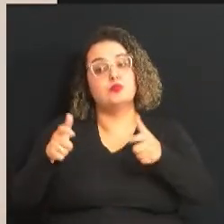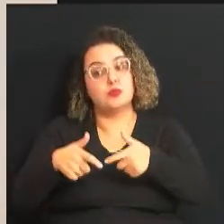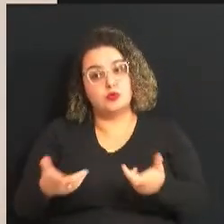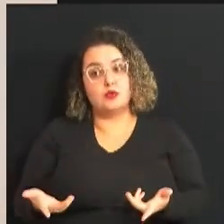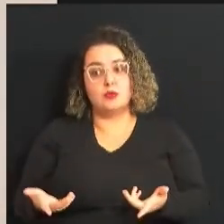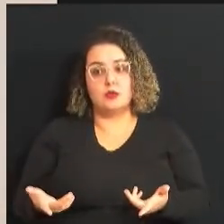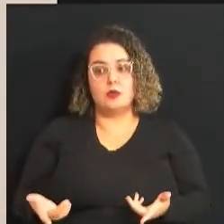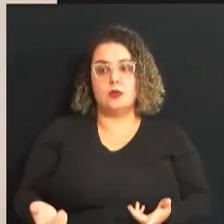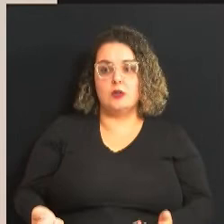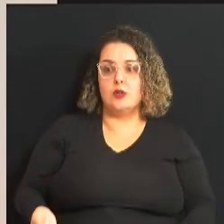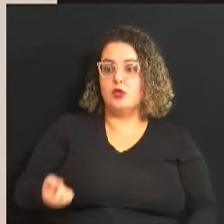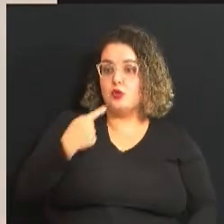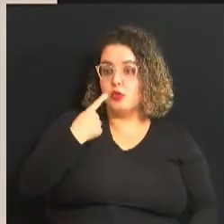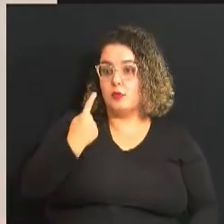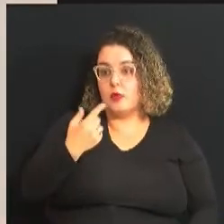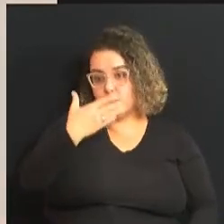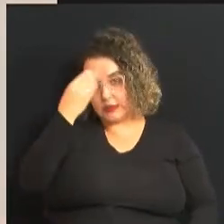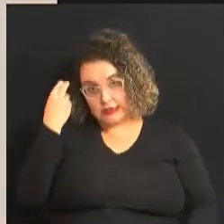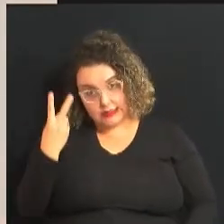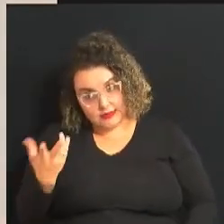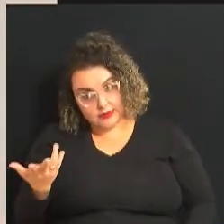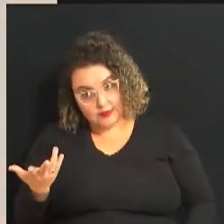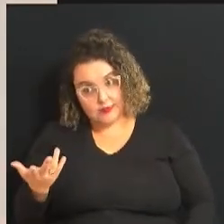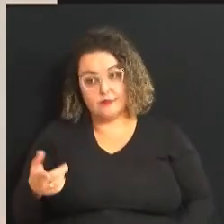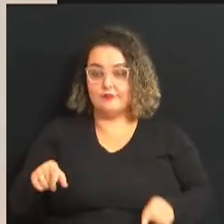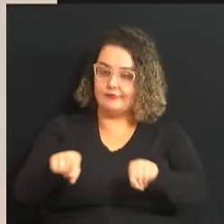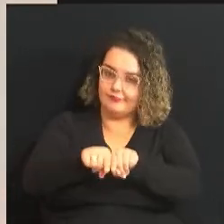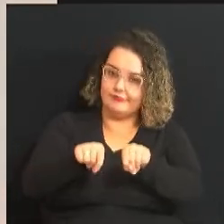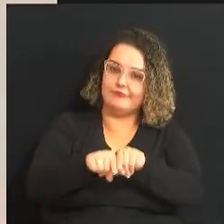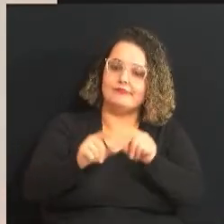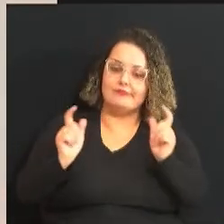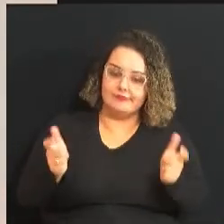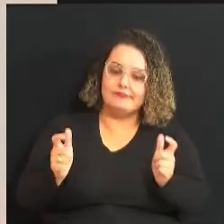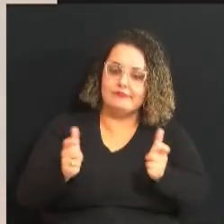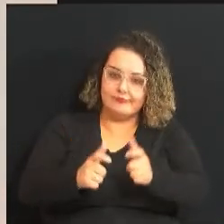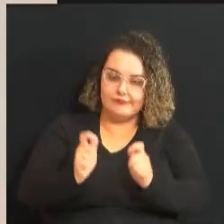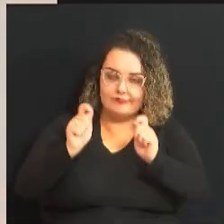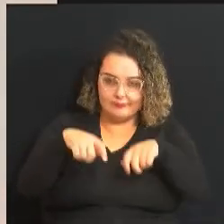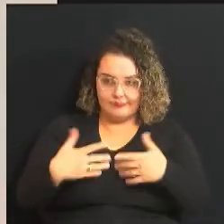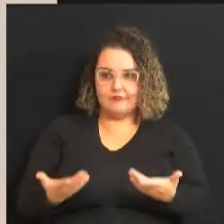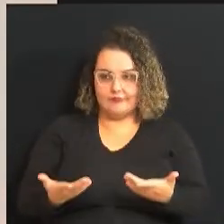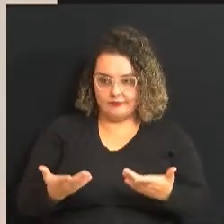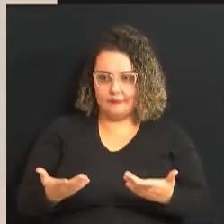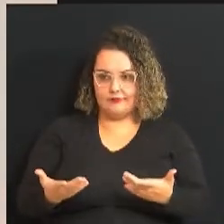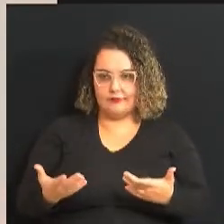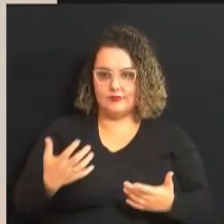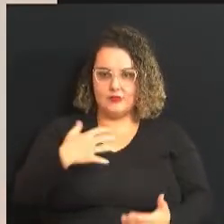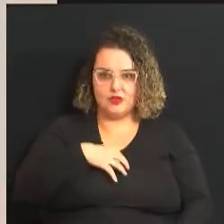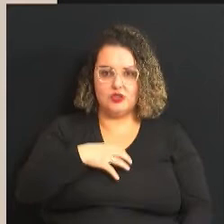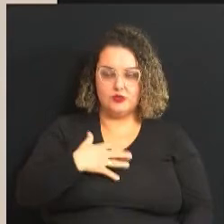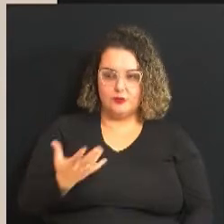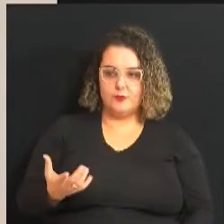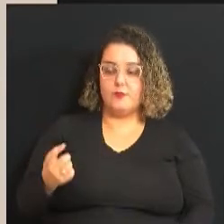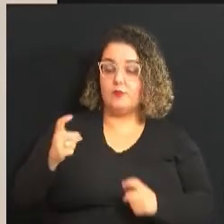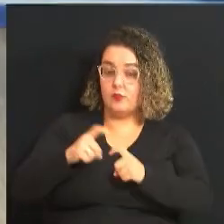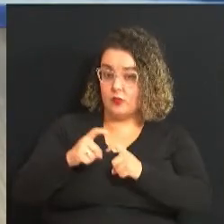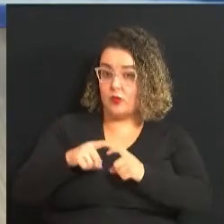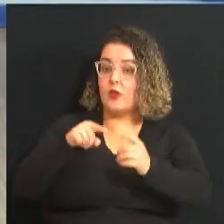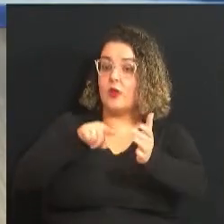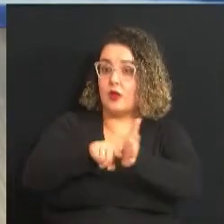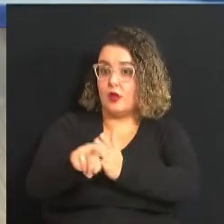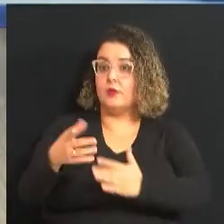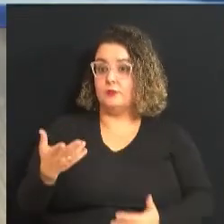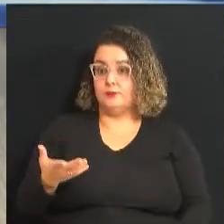esquece dois. Aí também vai diminuindo a eficácia do método. Doutora, é essa pergunta, viu,